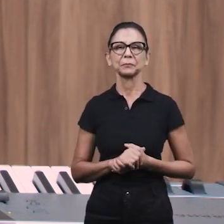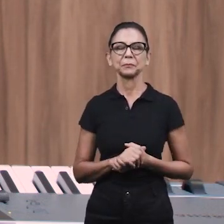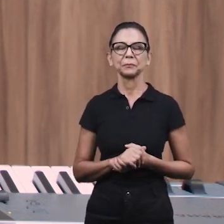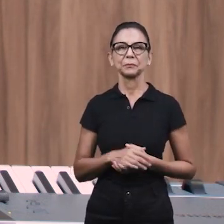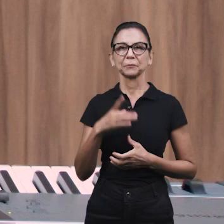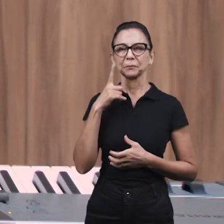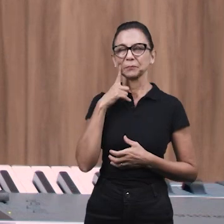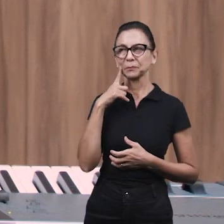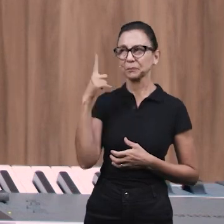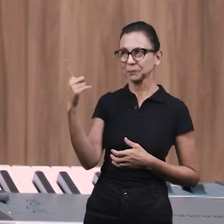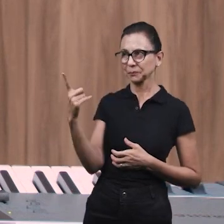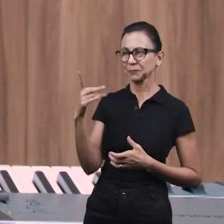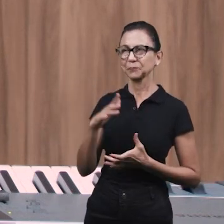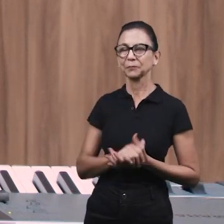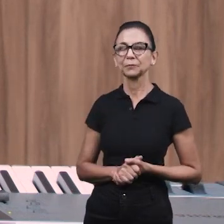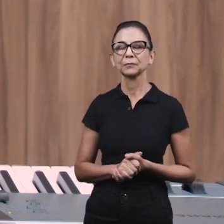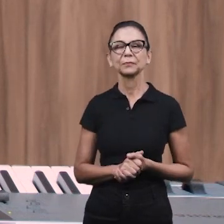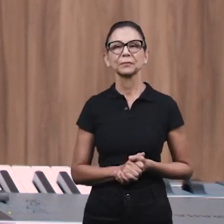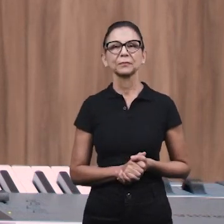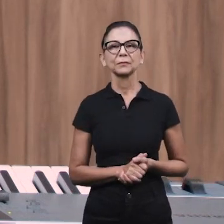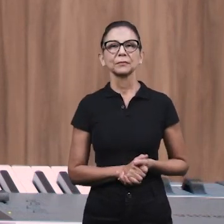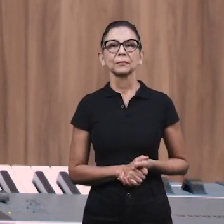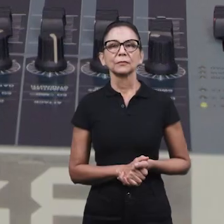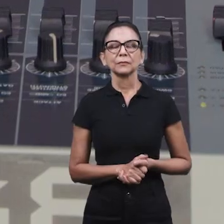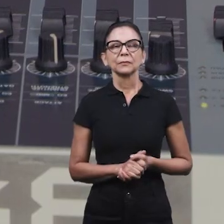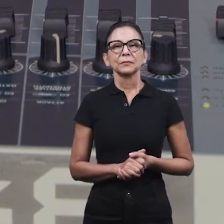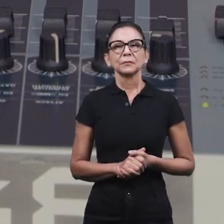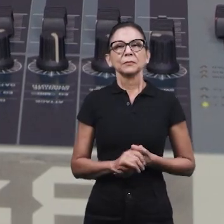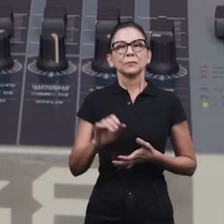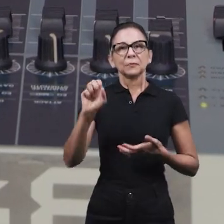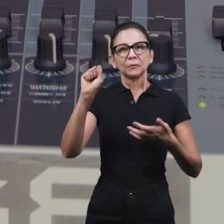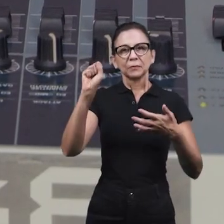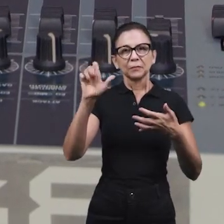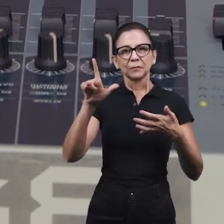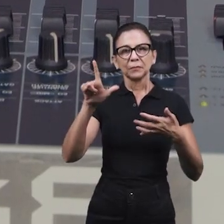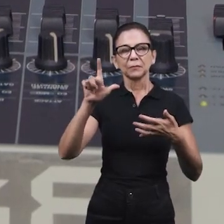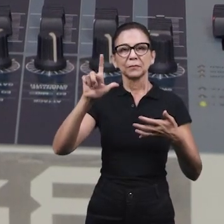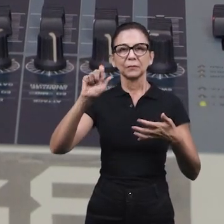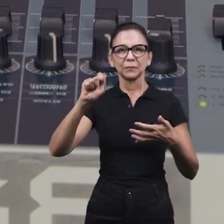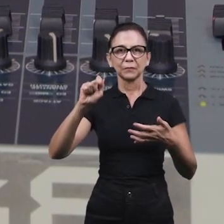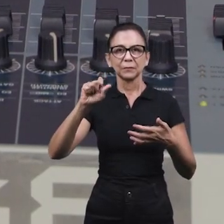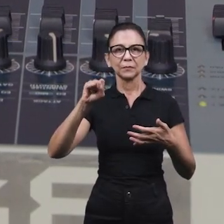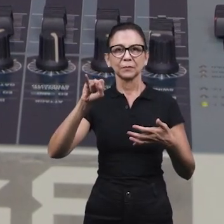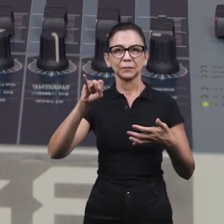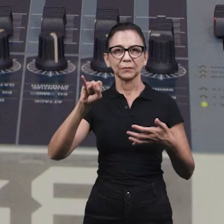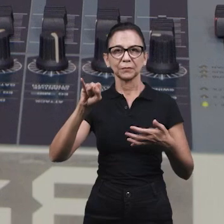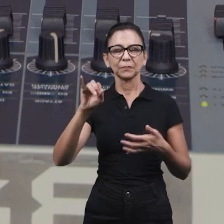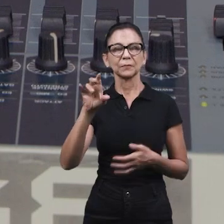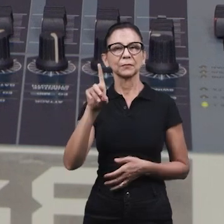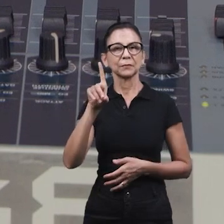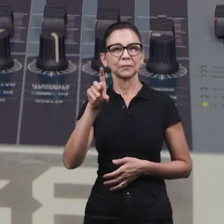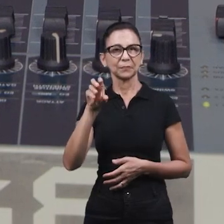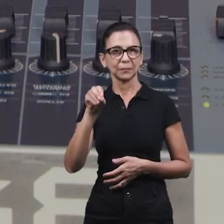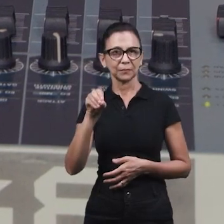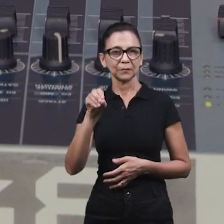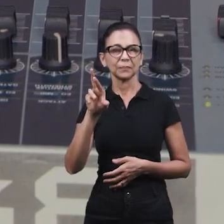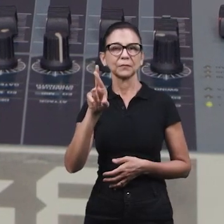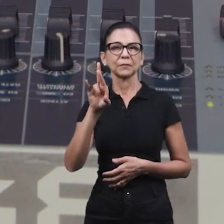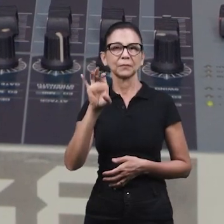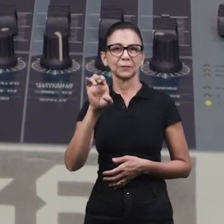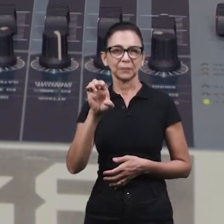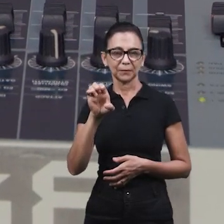aqui na nota Sol e vamos lá. Sol, Lá, Si,